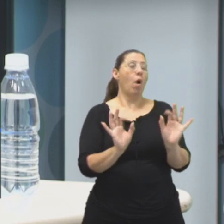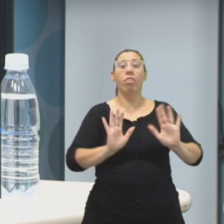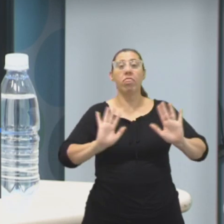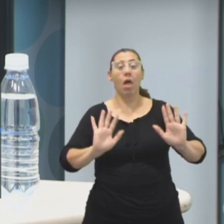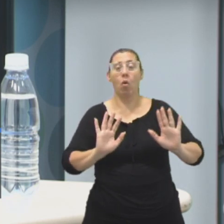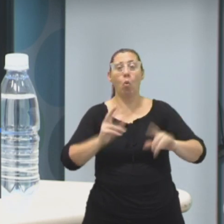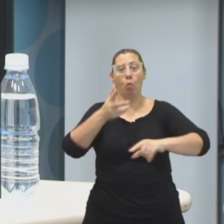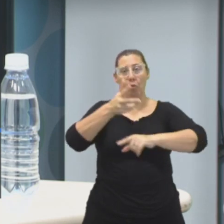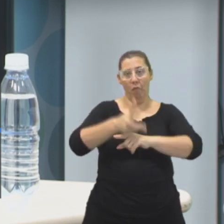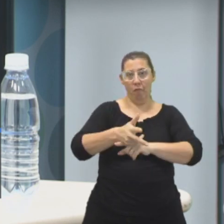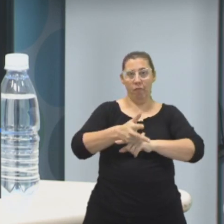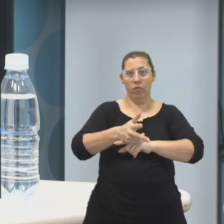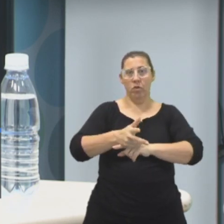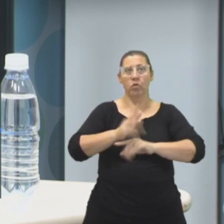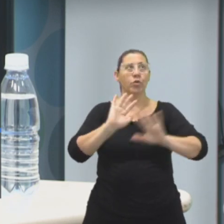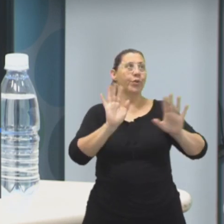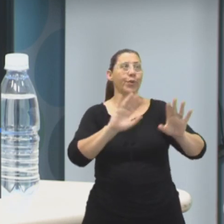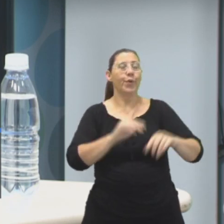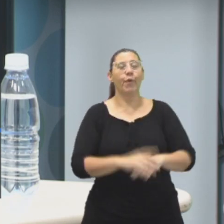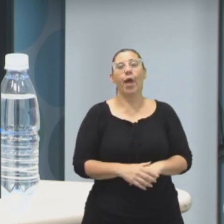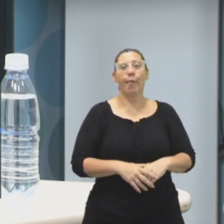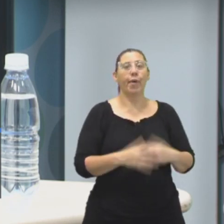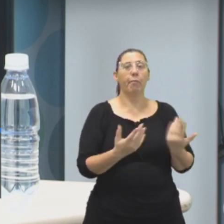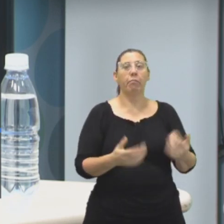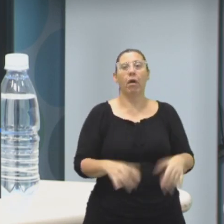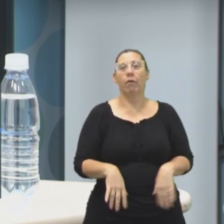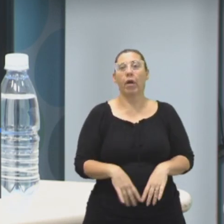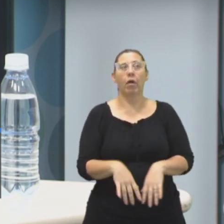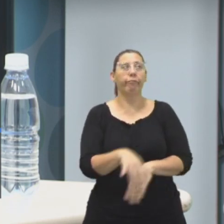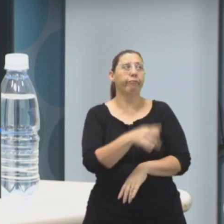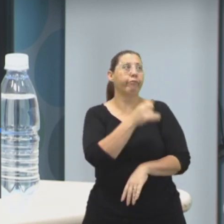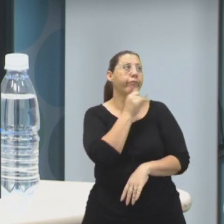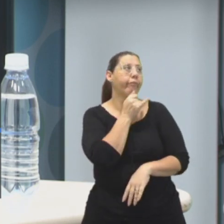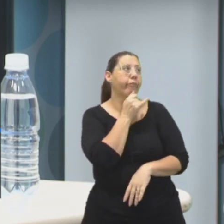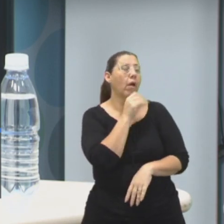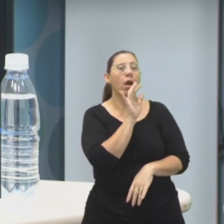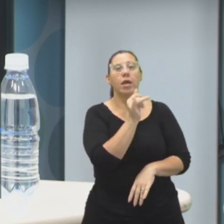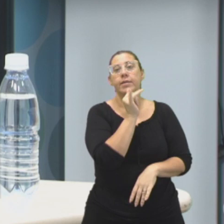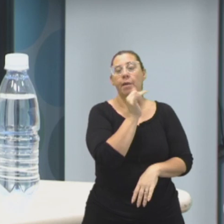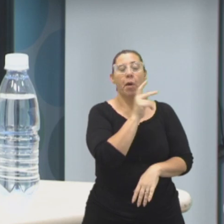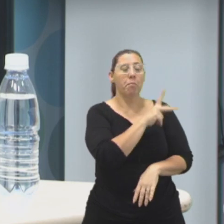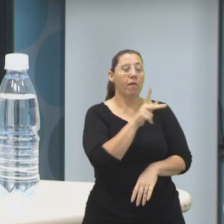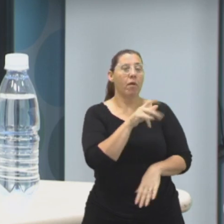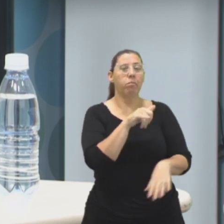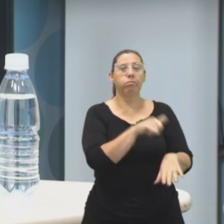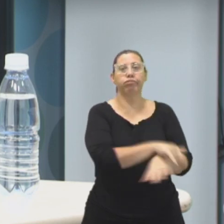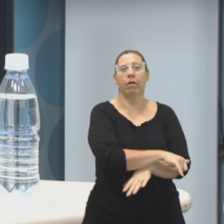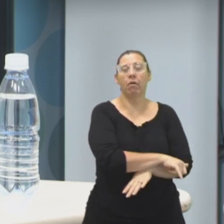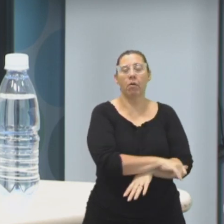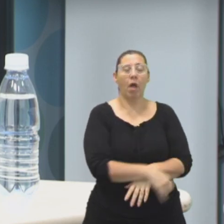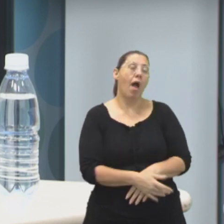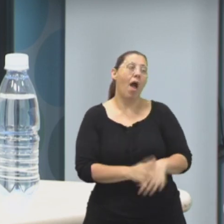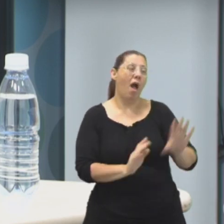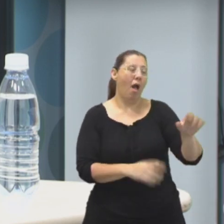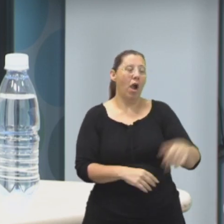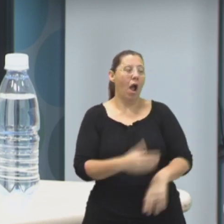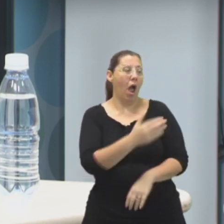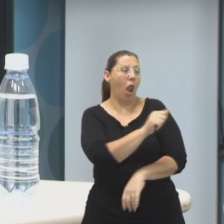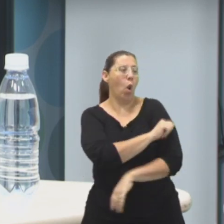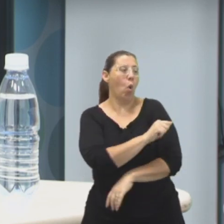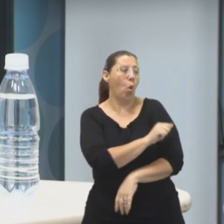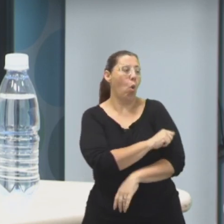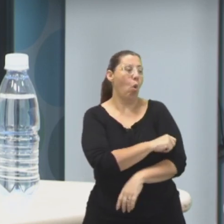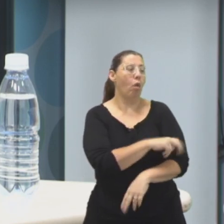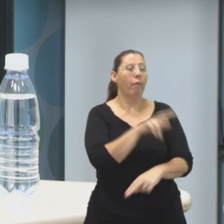o vídeo não é para tapar, por exemplo, um buraco, o professor faltou, aí coloca lá o aluno para assistir o vídeo. Não, o vídeo tem